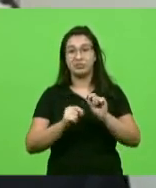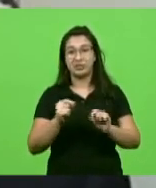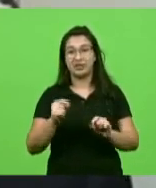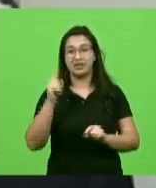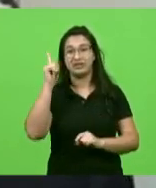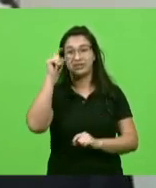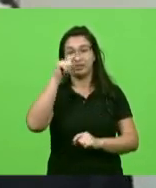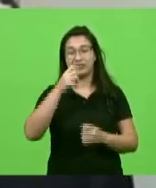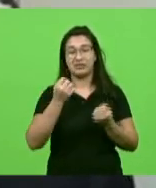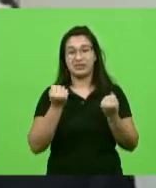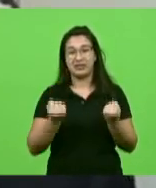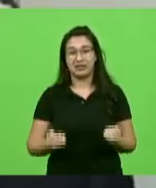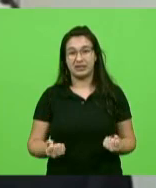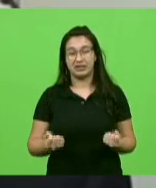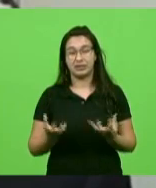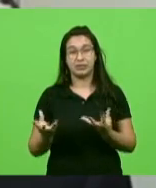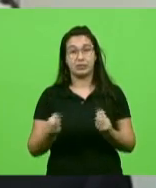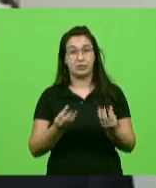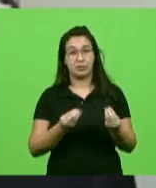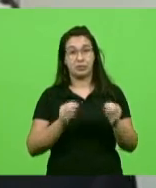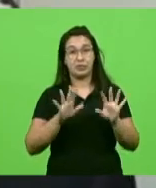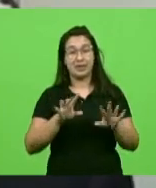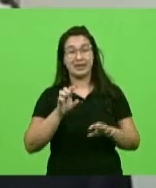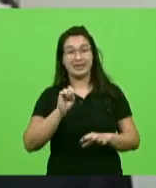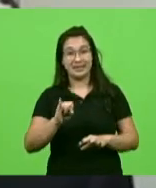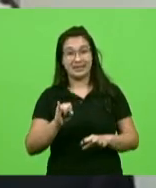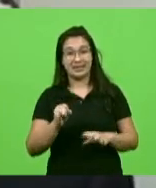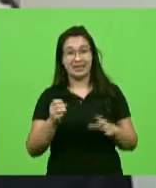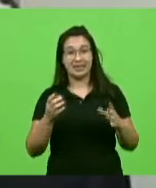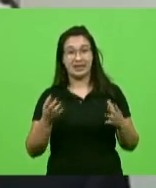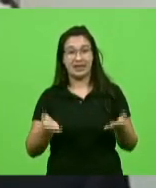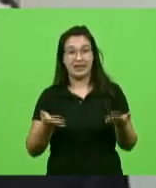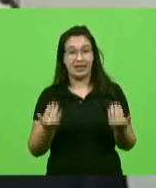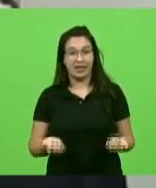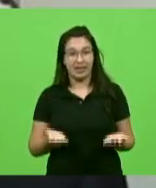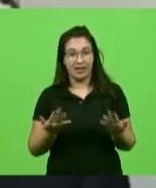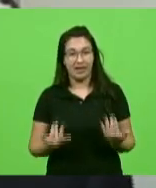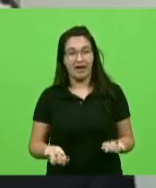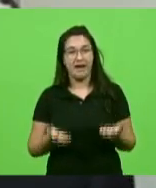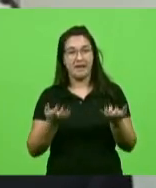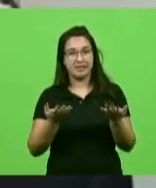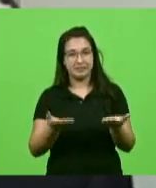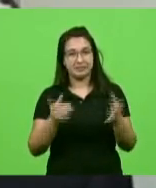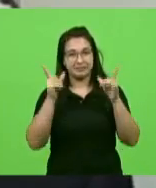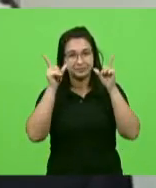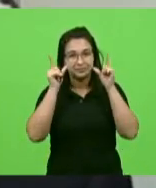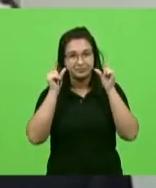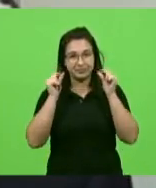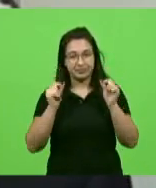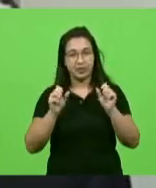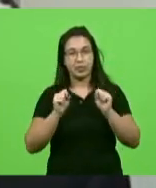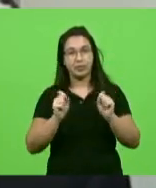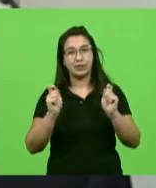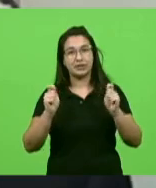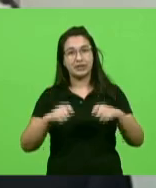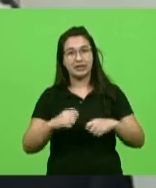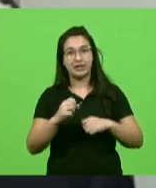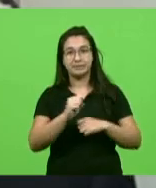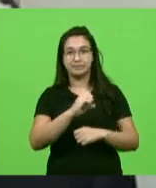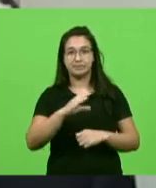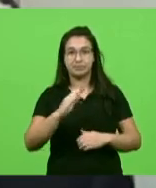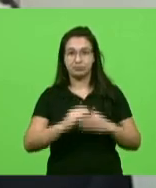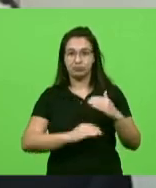entretanto Se pudermos aliviar essa carga que o façamos Santa Catarina necessita retomar a rota do seu Desenvolvimento